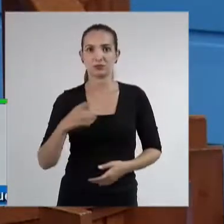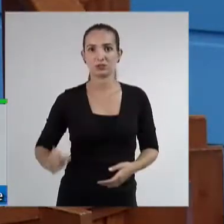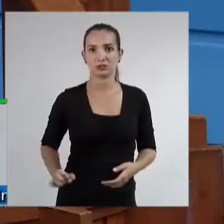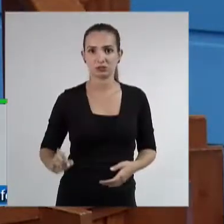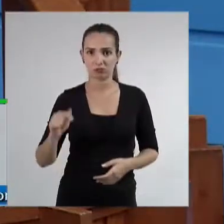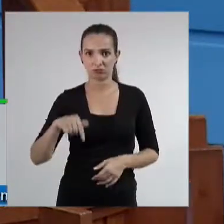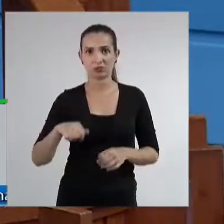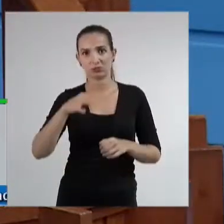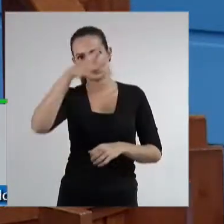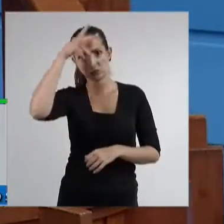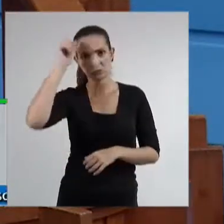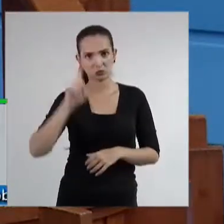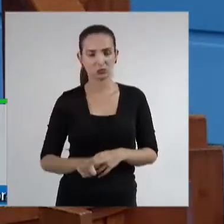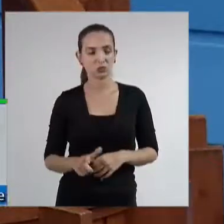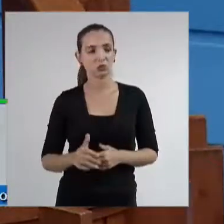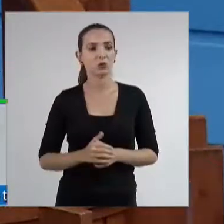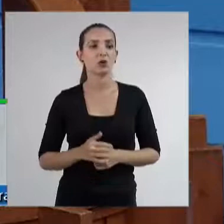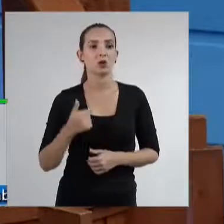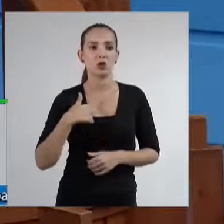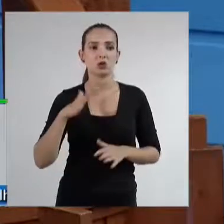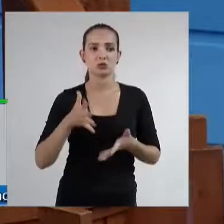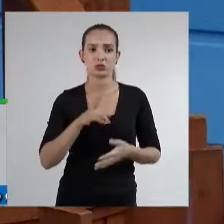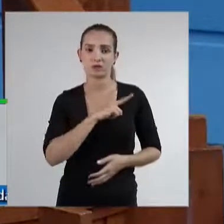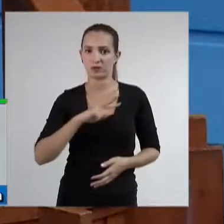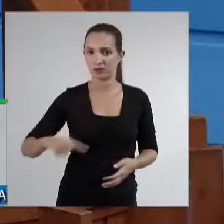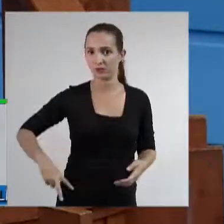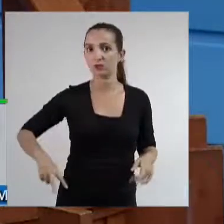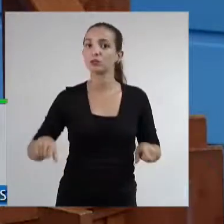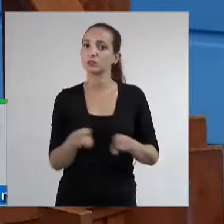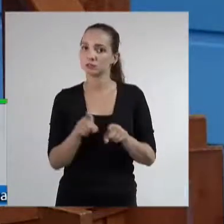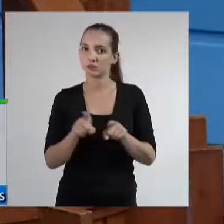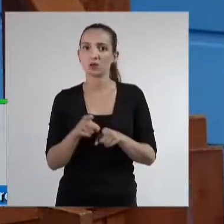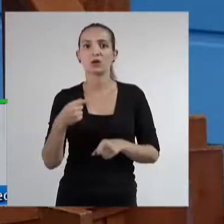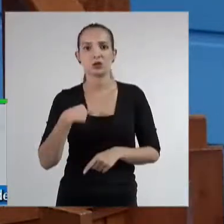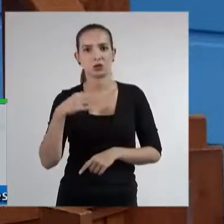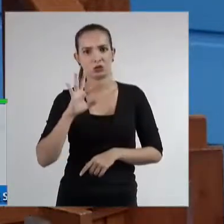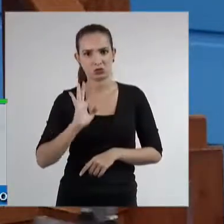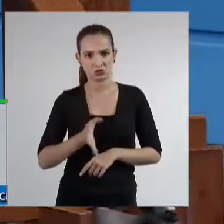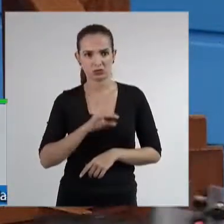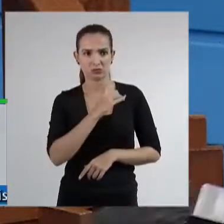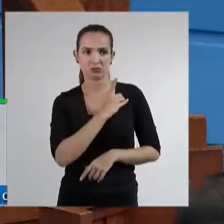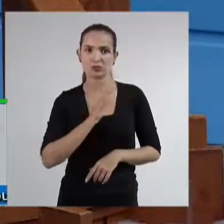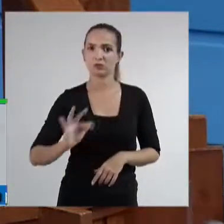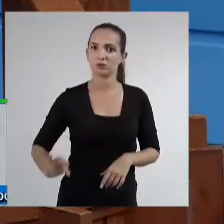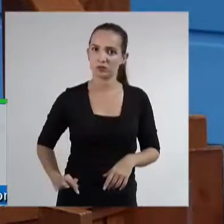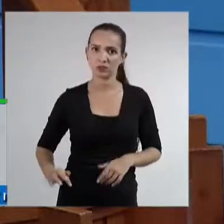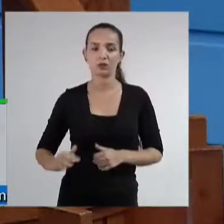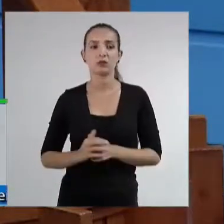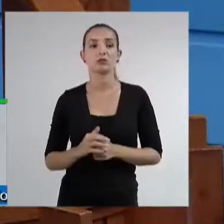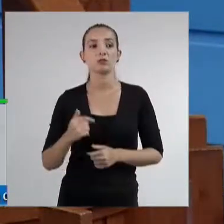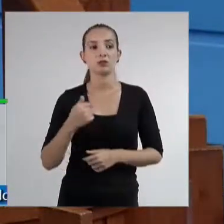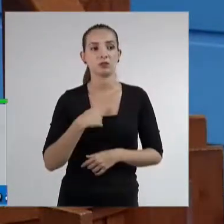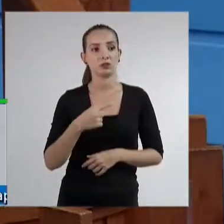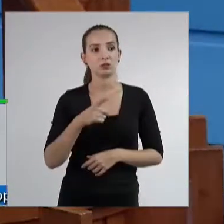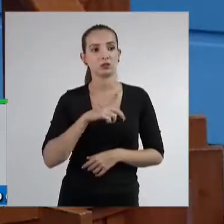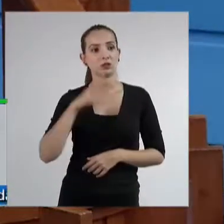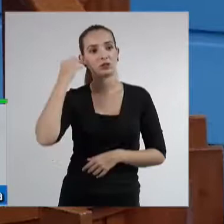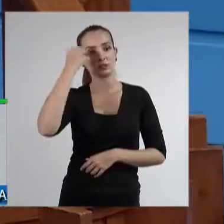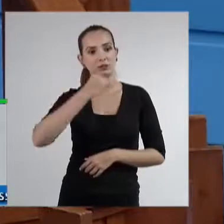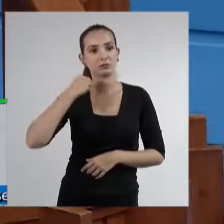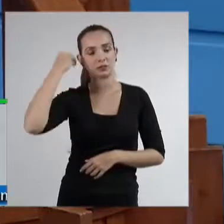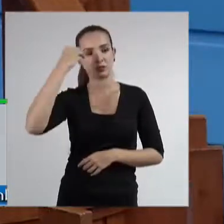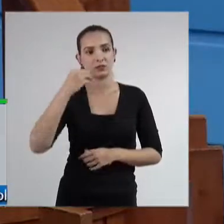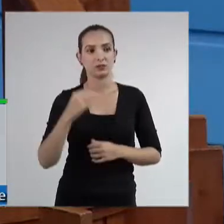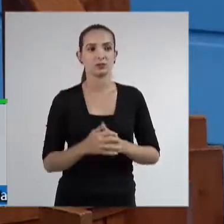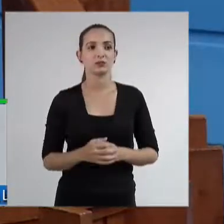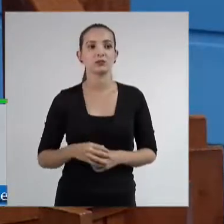em Dourados e já deputado federal em Brasília. Trago essa experiência, mas é claro que